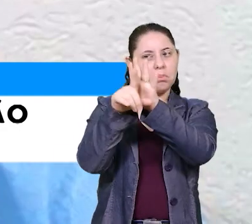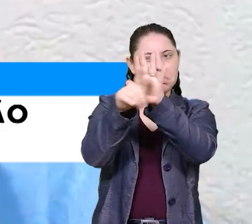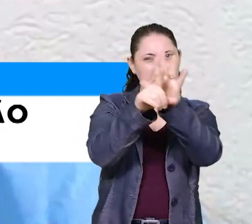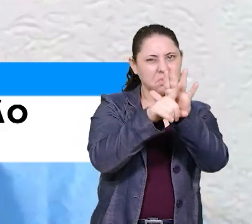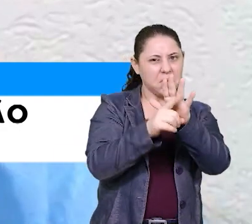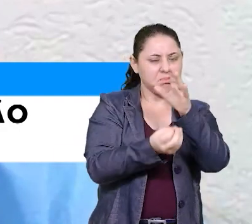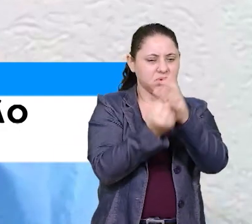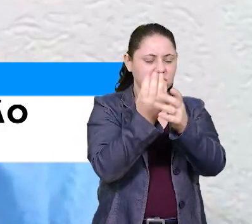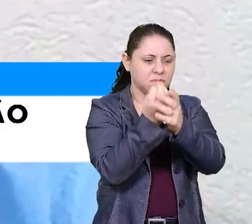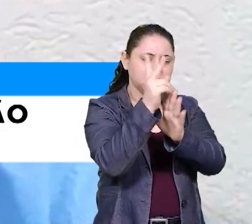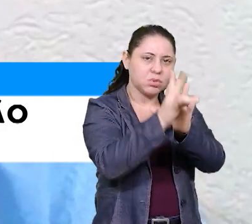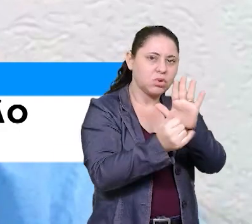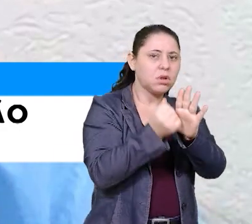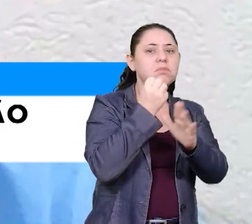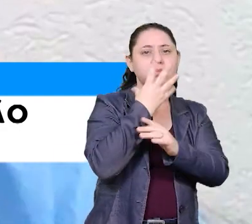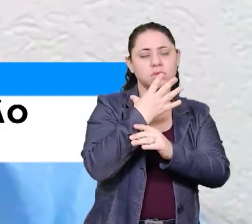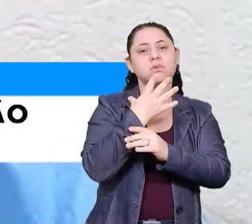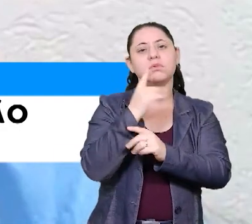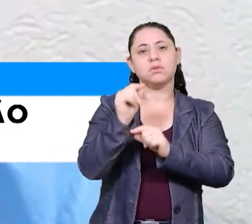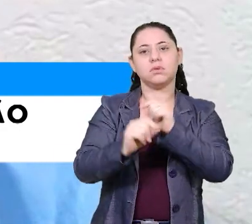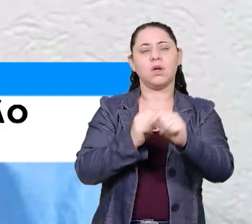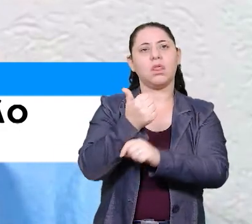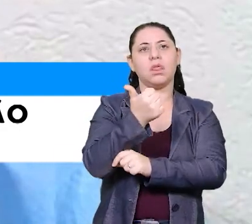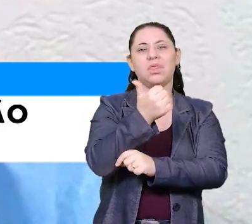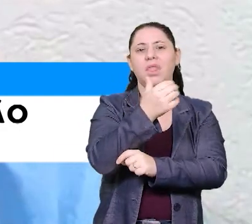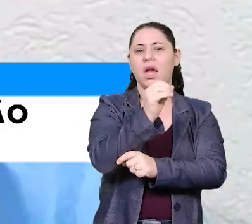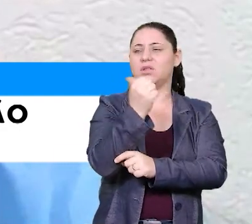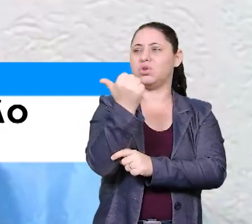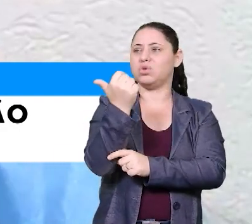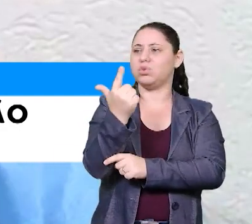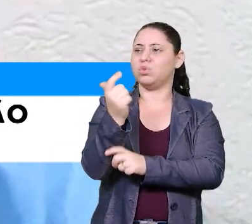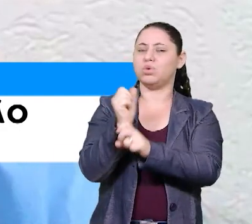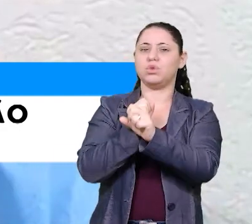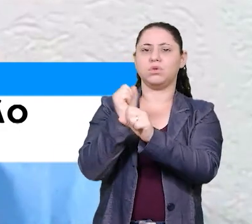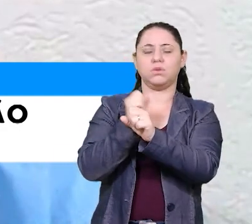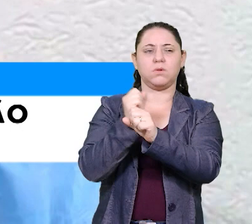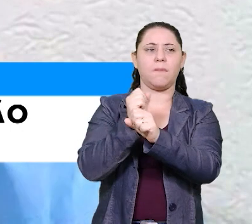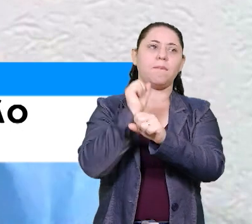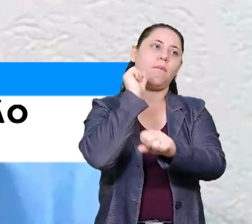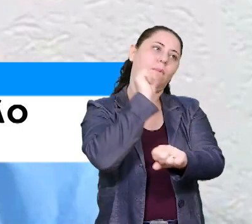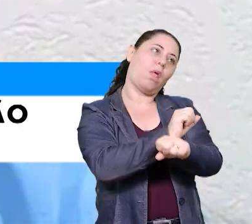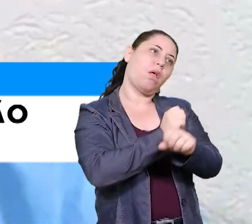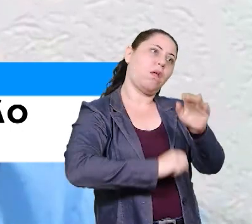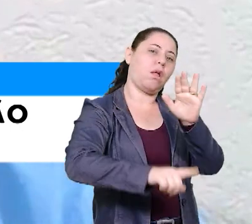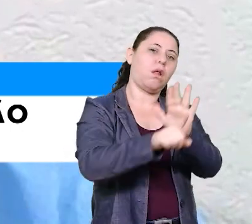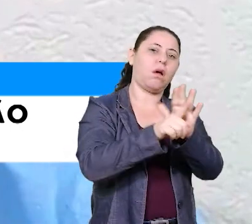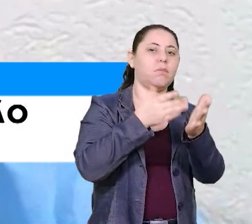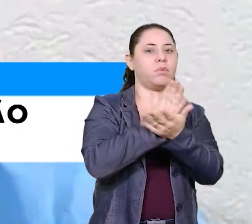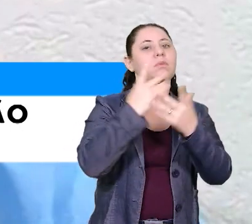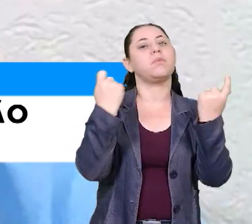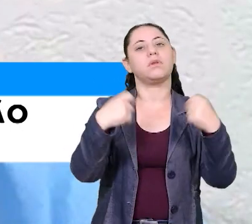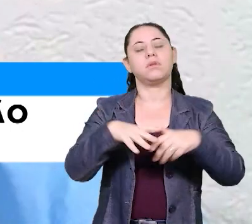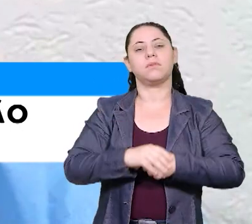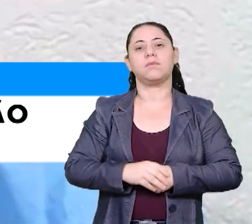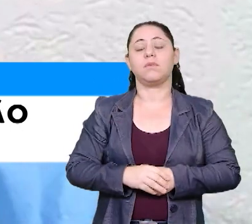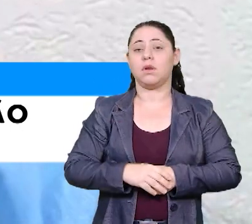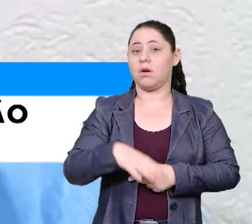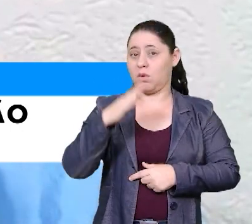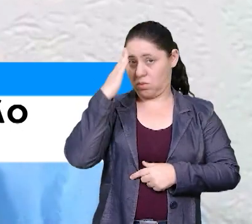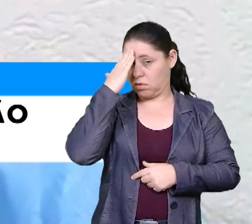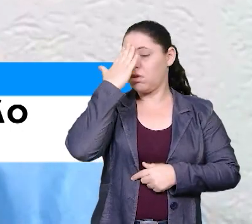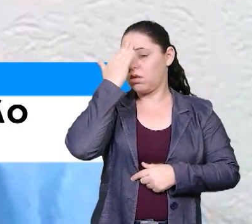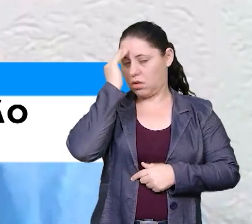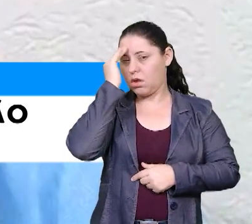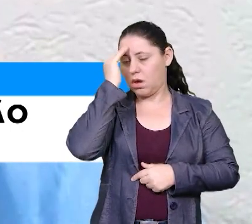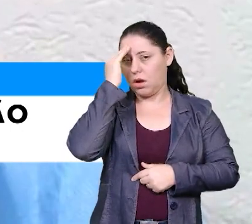das coisas é o Congresso Nacional. E tem muitas leis lá, muitos projetos bons, está lá há 10, 12 anos e não